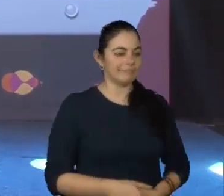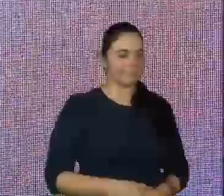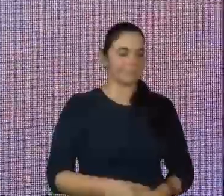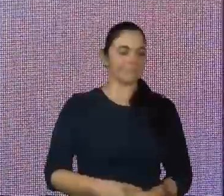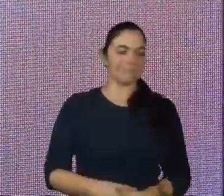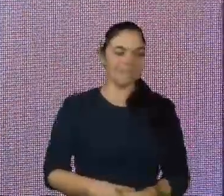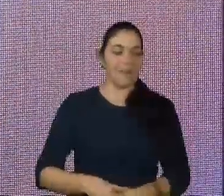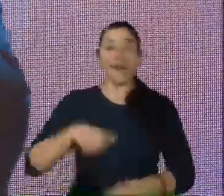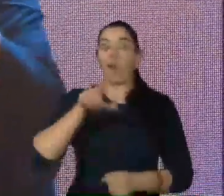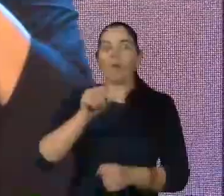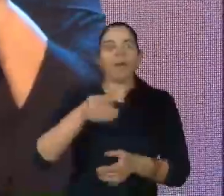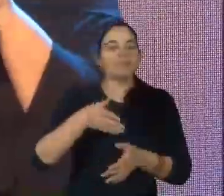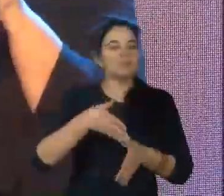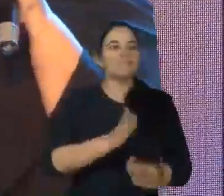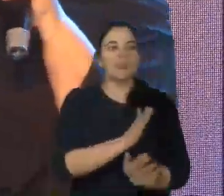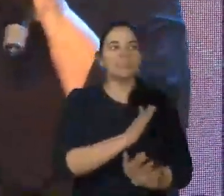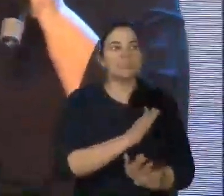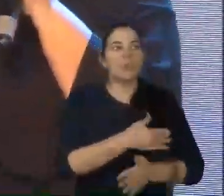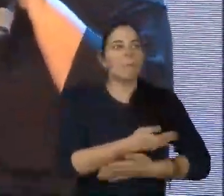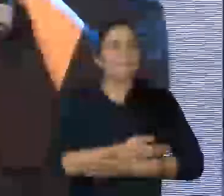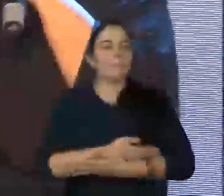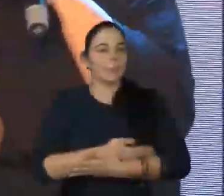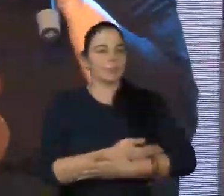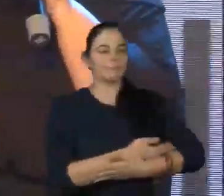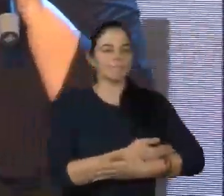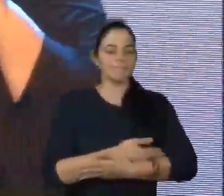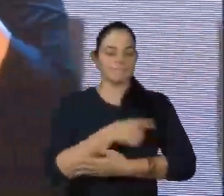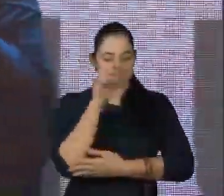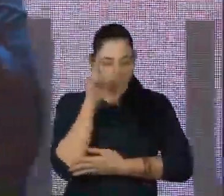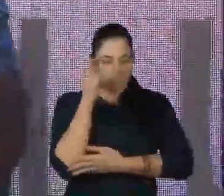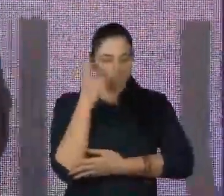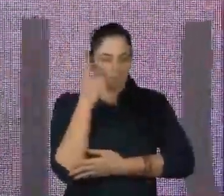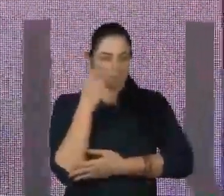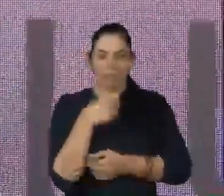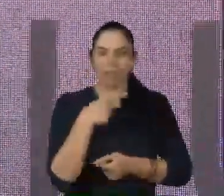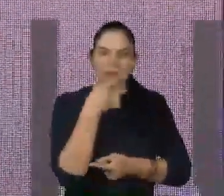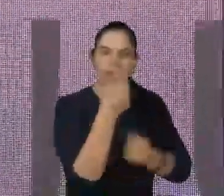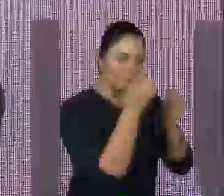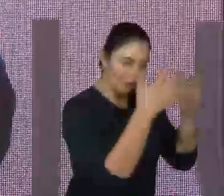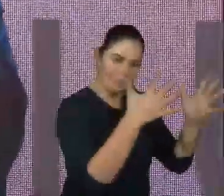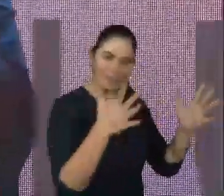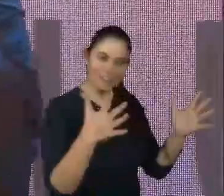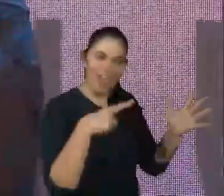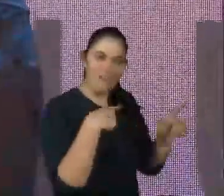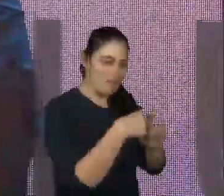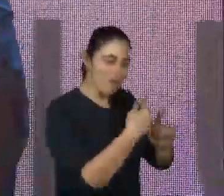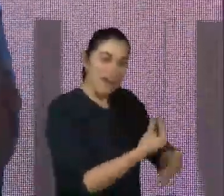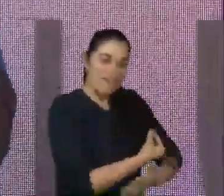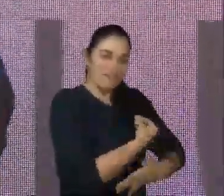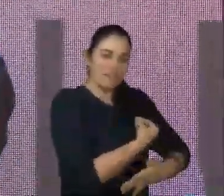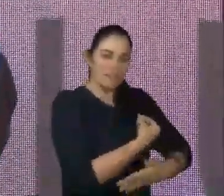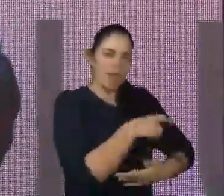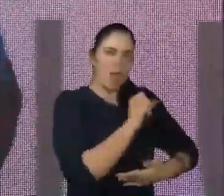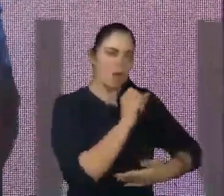Bom, quando nasce uma criança, um bebê, a gente dá os parabéns, né? É uma vida que está nascendo. Porém,